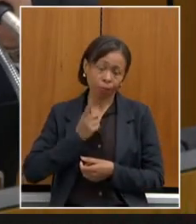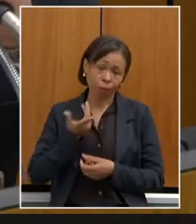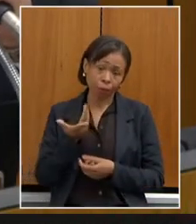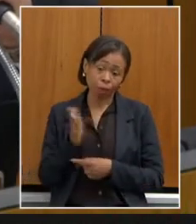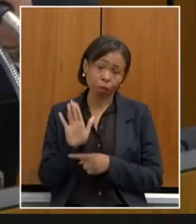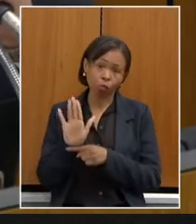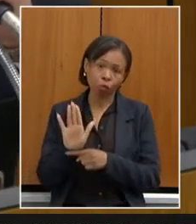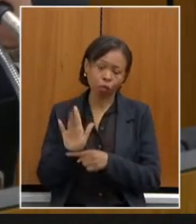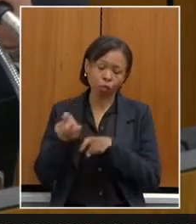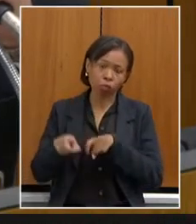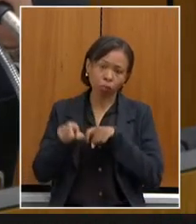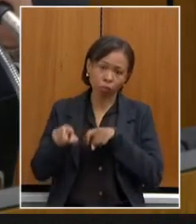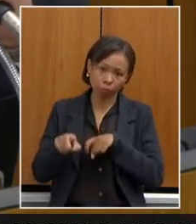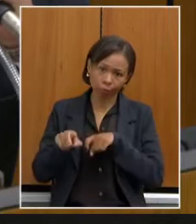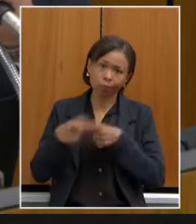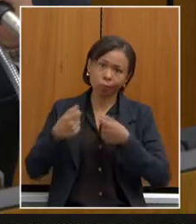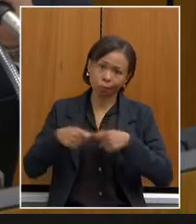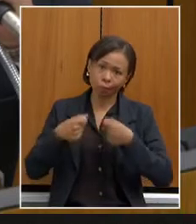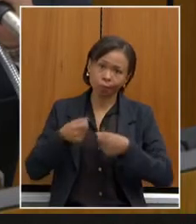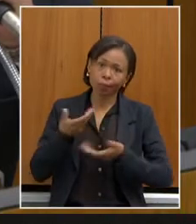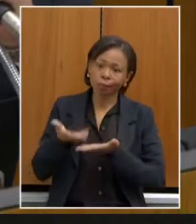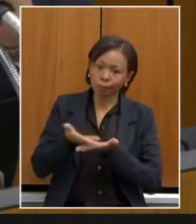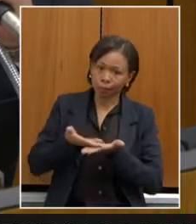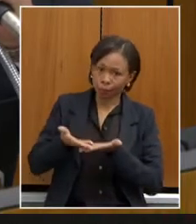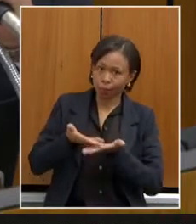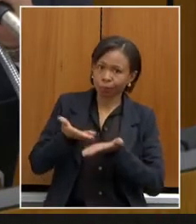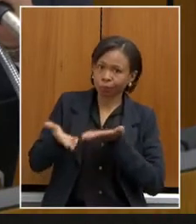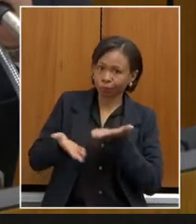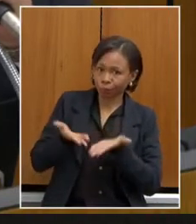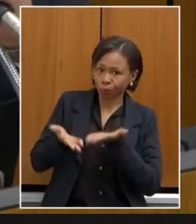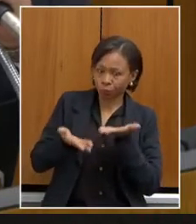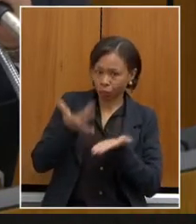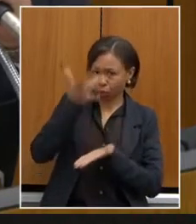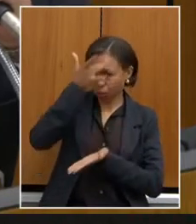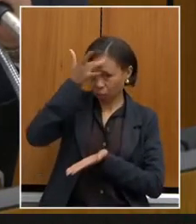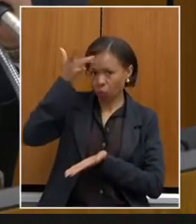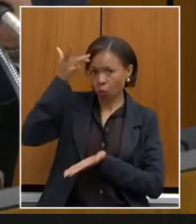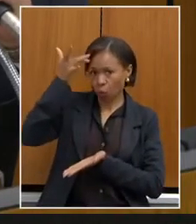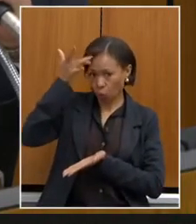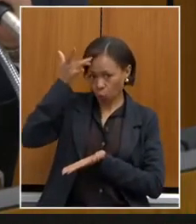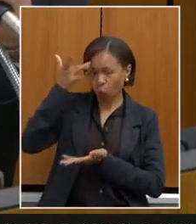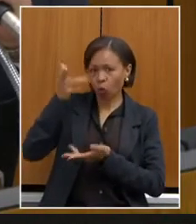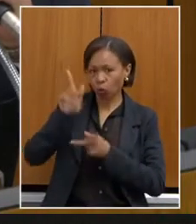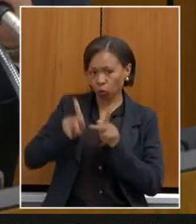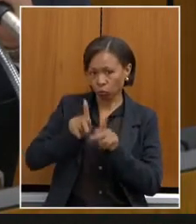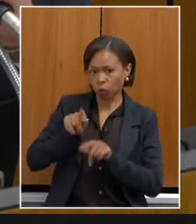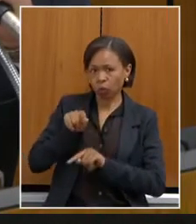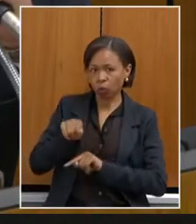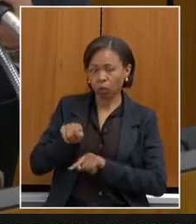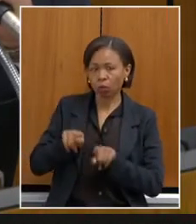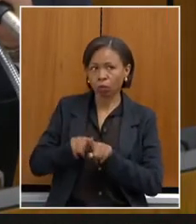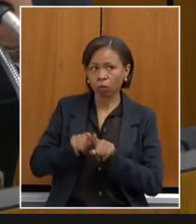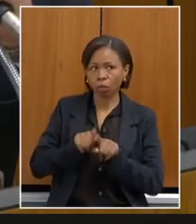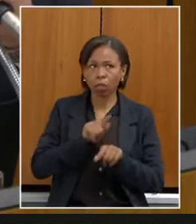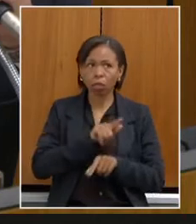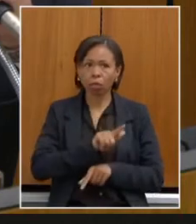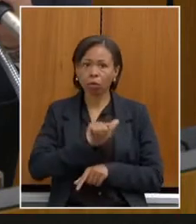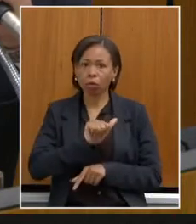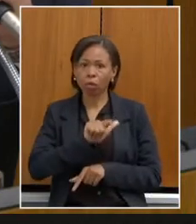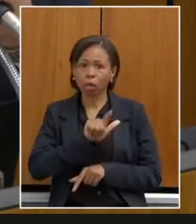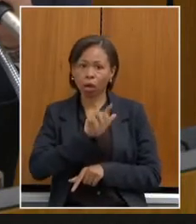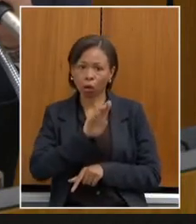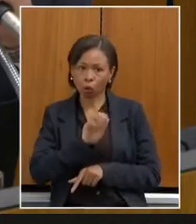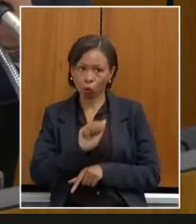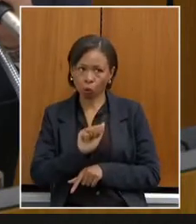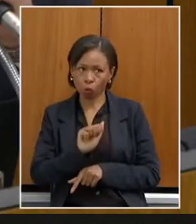também de saúde mental então dos 120 leitos do Galba Veloso nós aumentamos 40 leitos no próprio